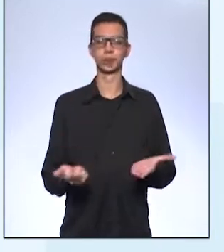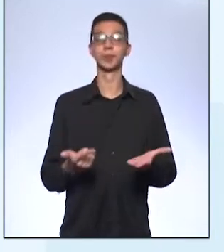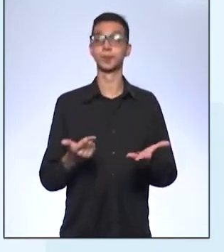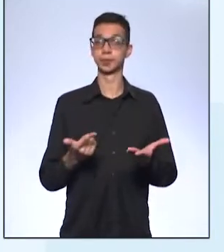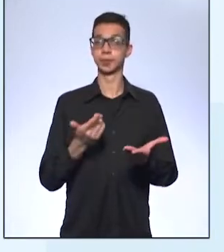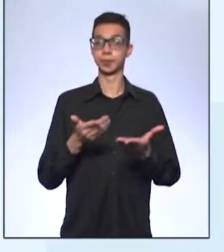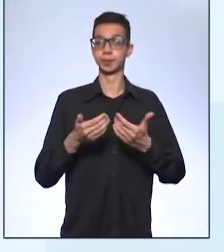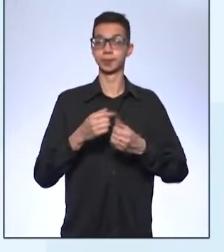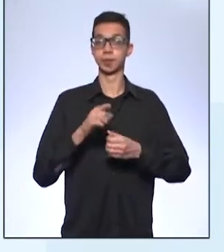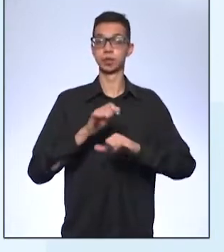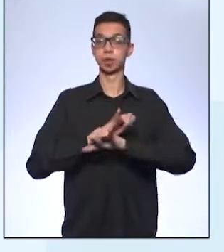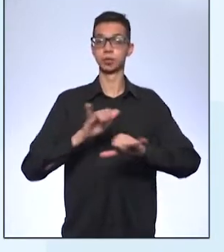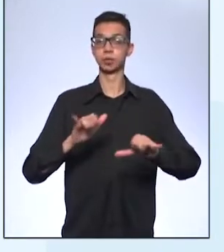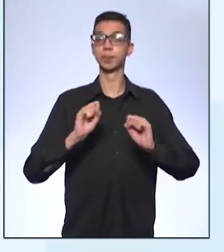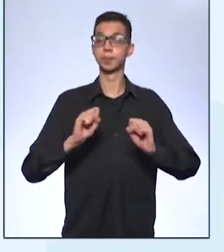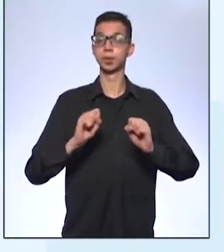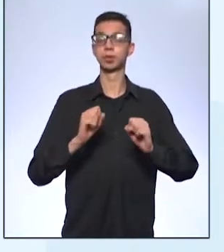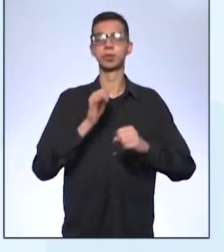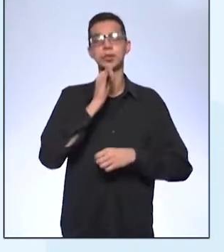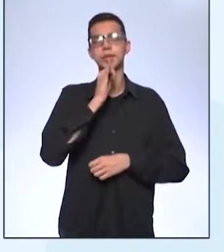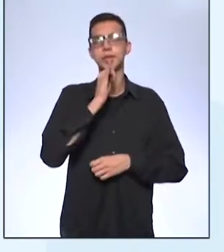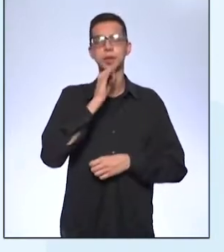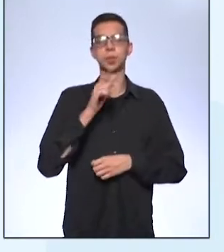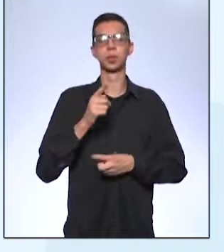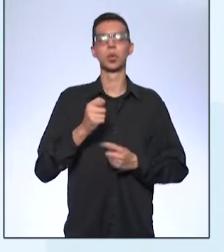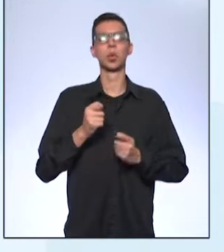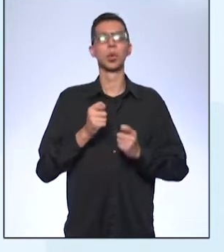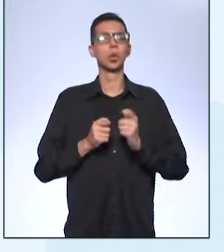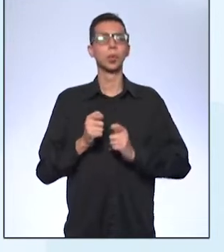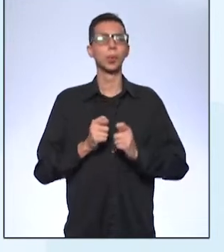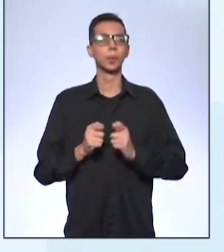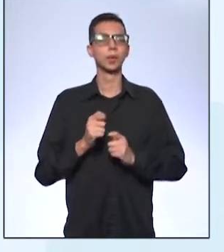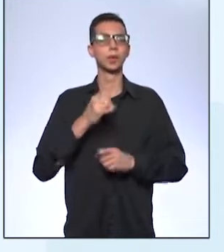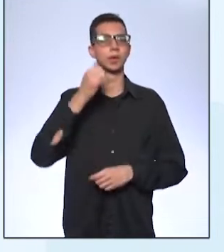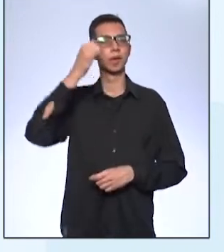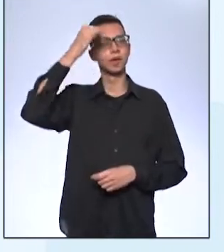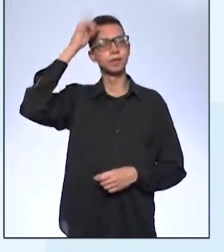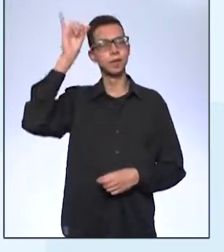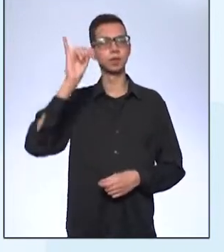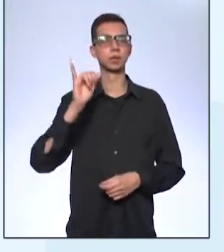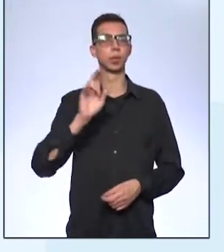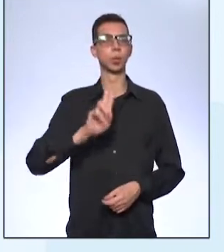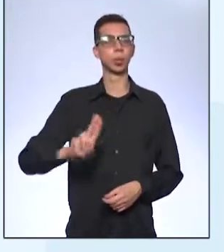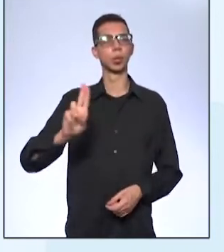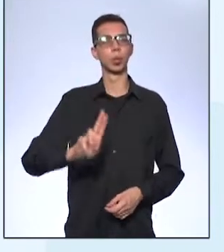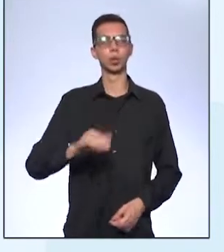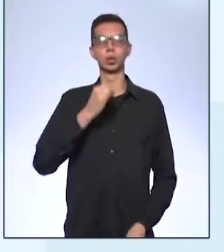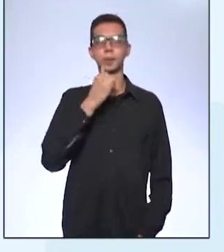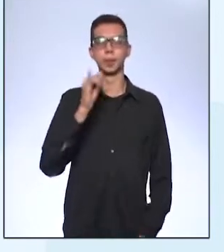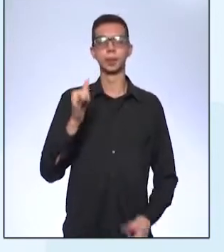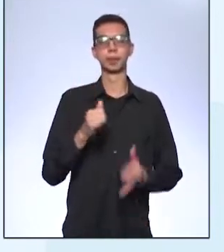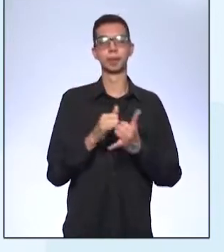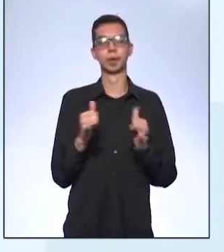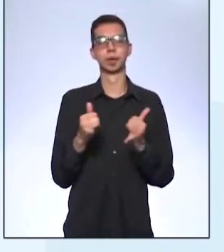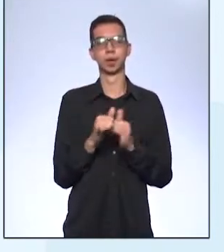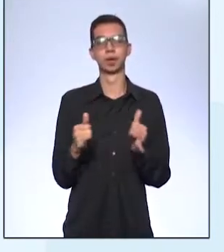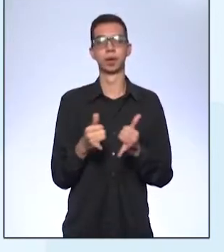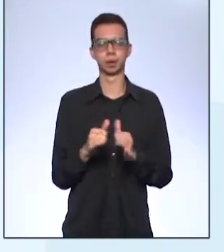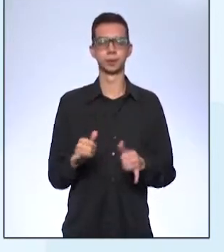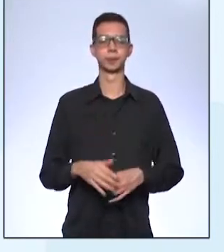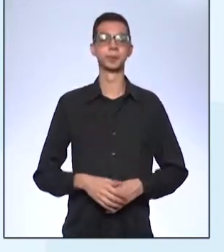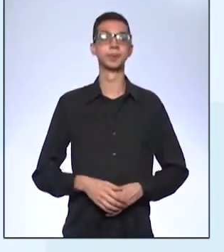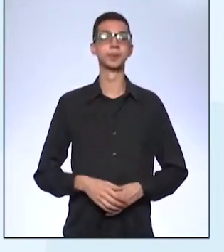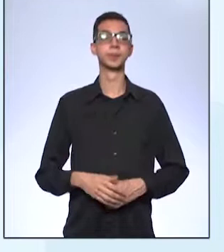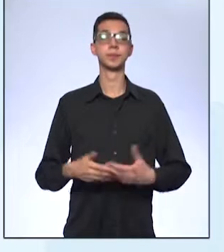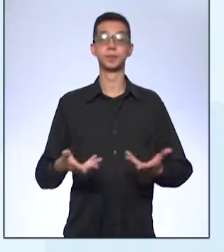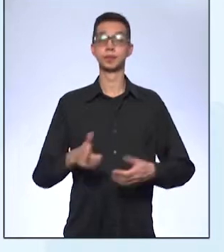como economizar energia, né? E aí você tem as instruções que vocês podem seguir, né? Que para fazer esse anúncio, vamos